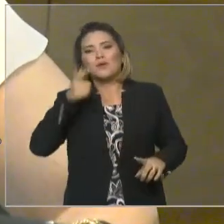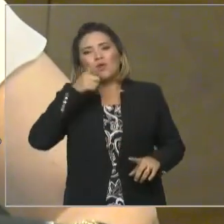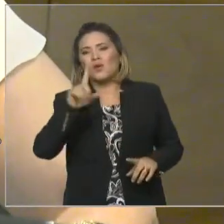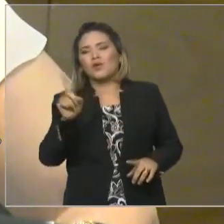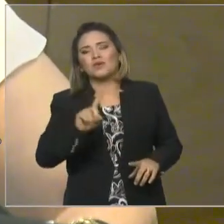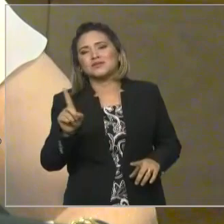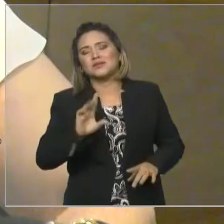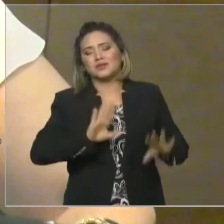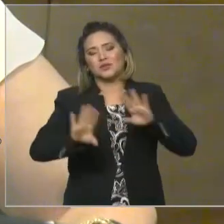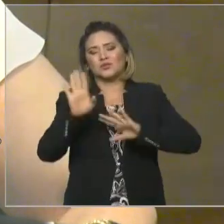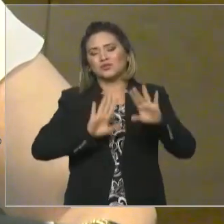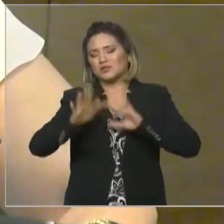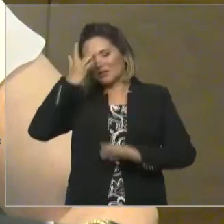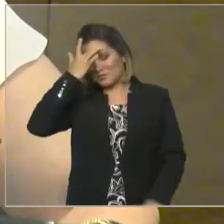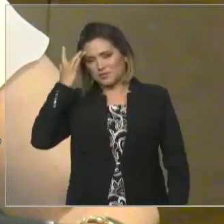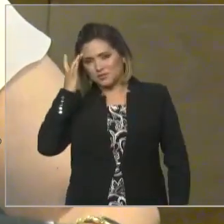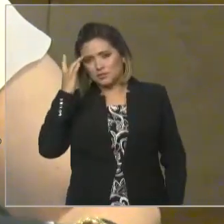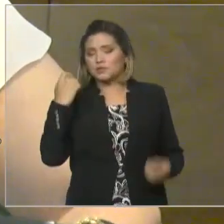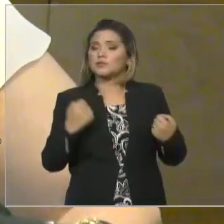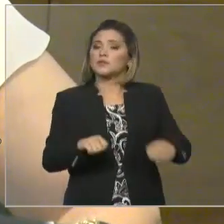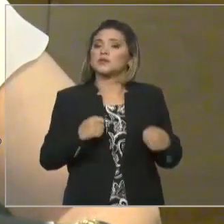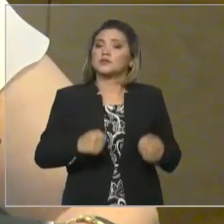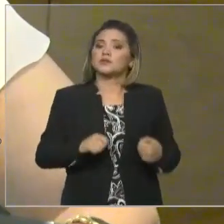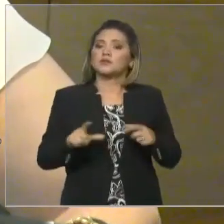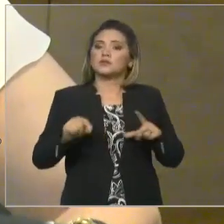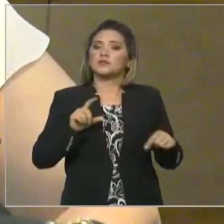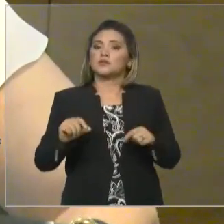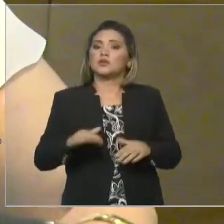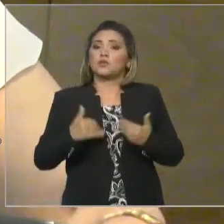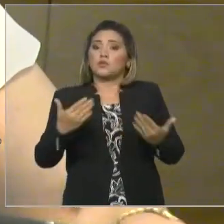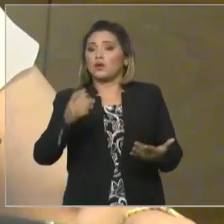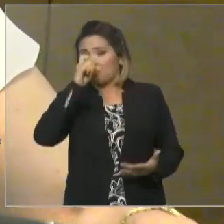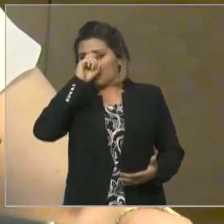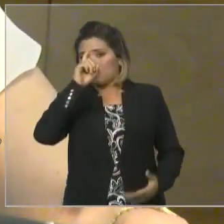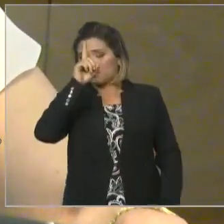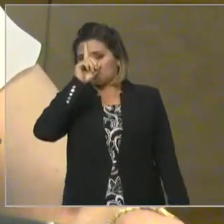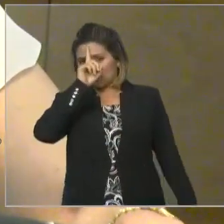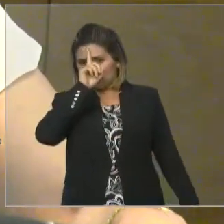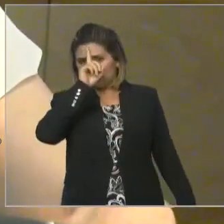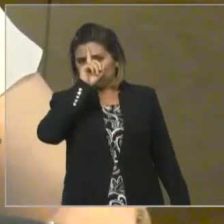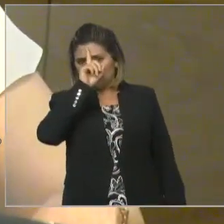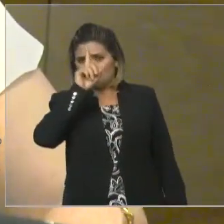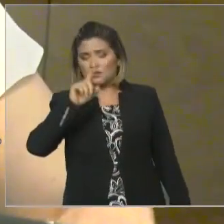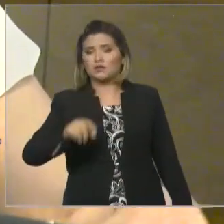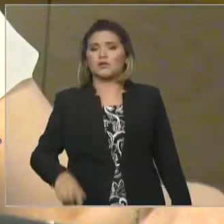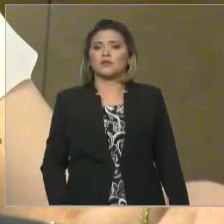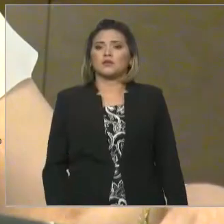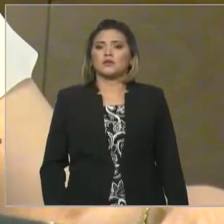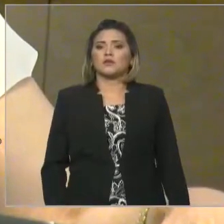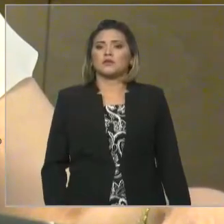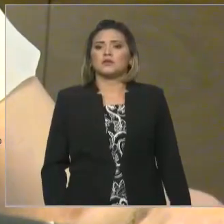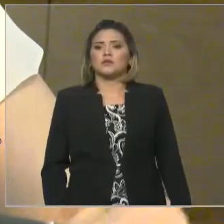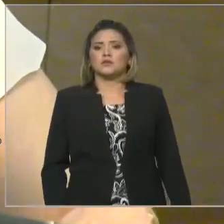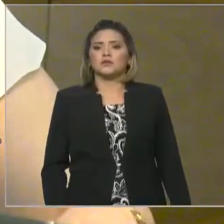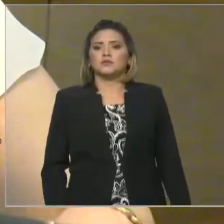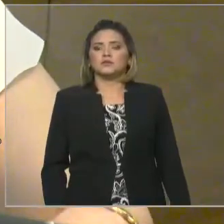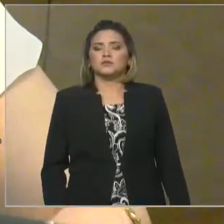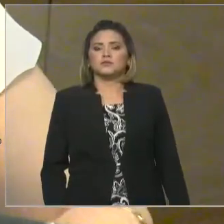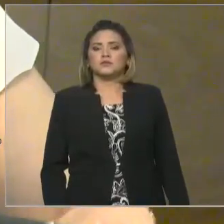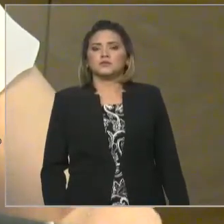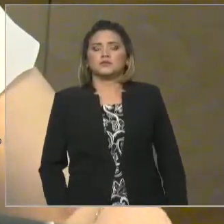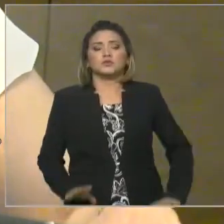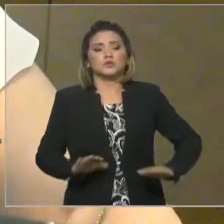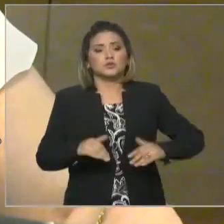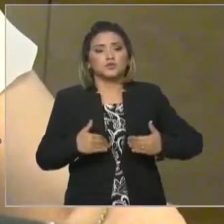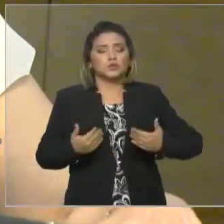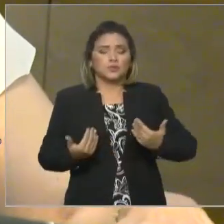nós precisamos definir quais vão ser os hospitais de alta complexidade para que eles funcionem bem e